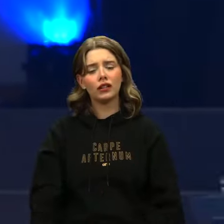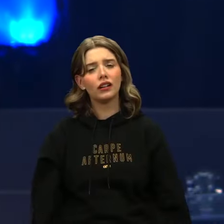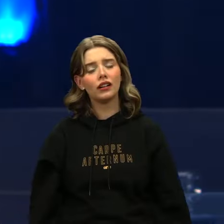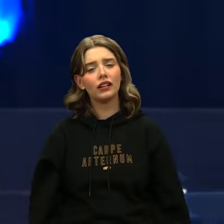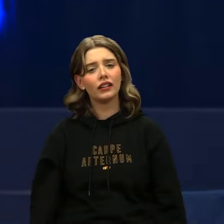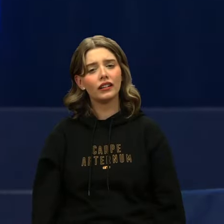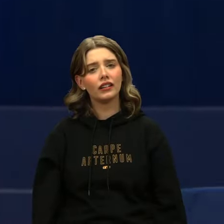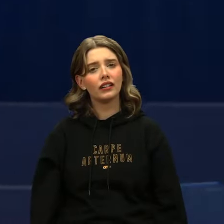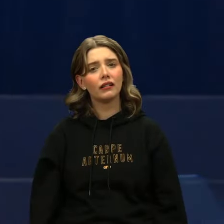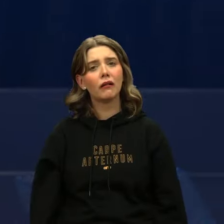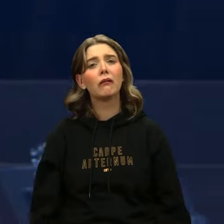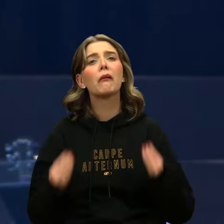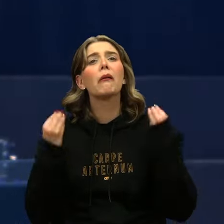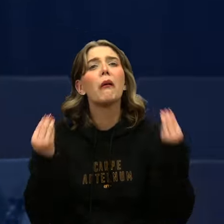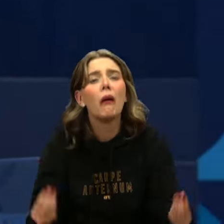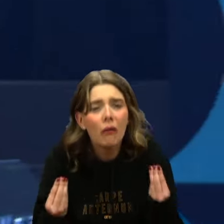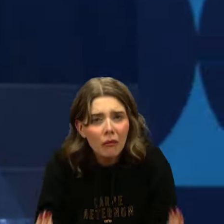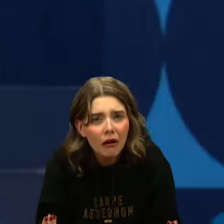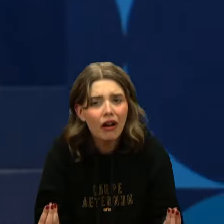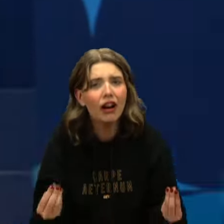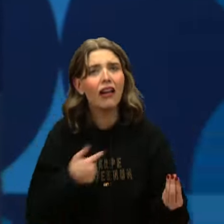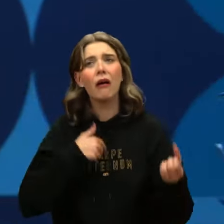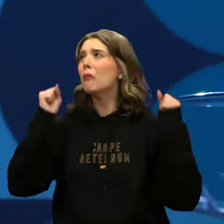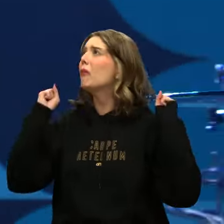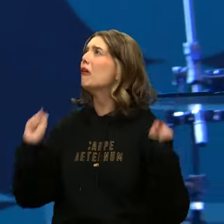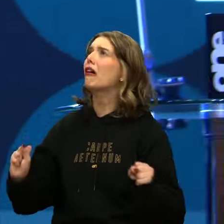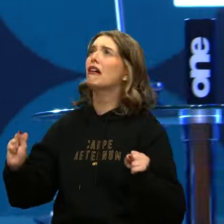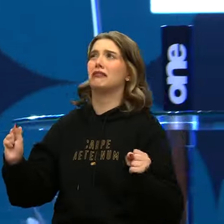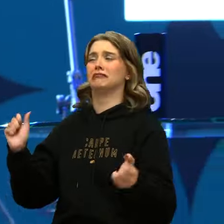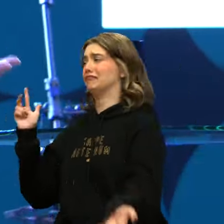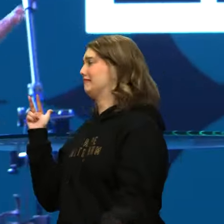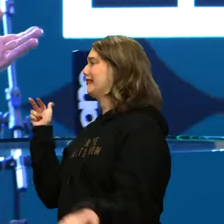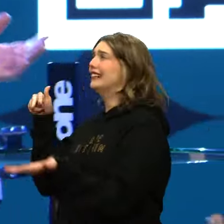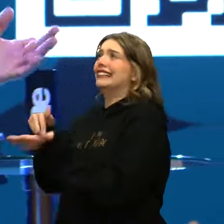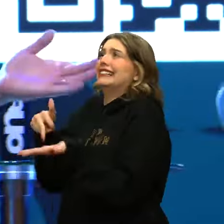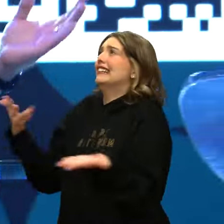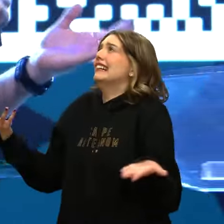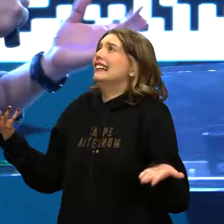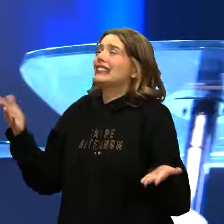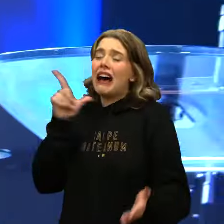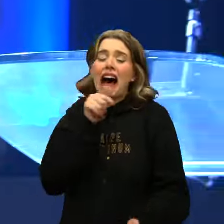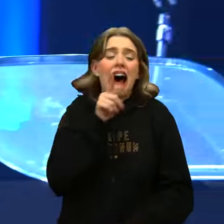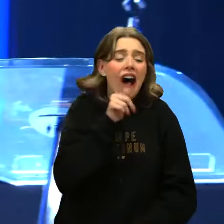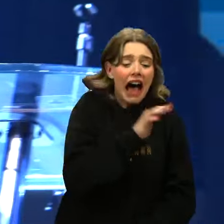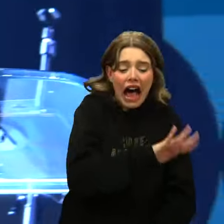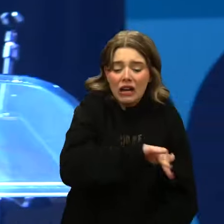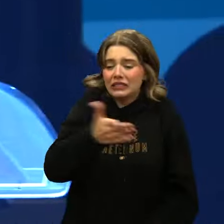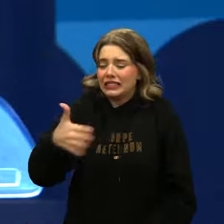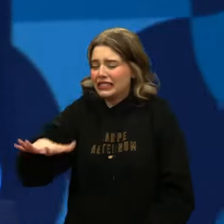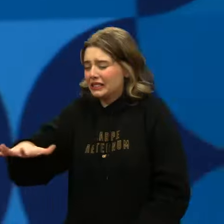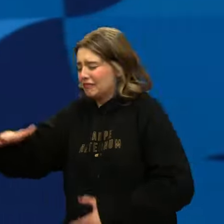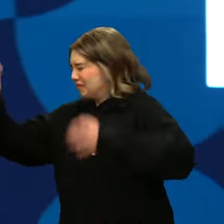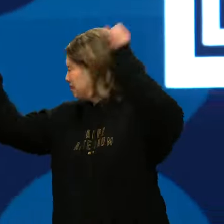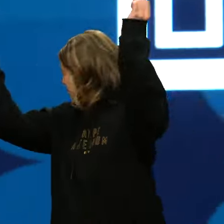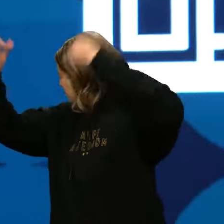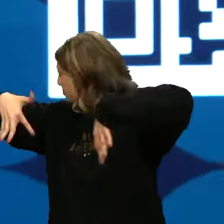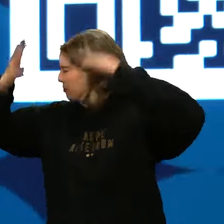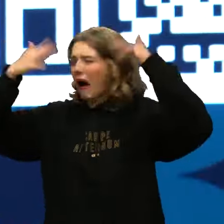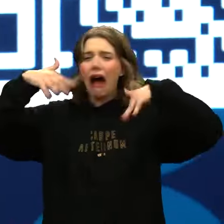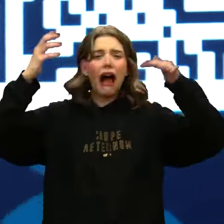Como, Senhor? Como eu posso dar passos firmes sobre as águas se está essa tempestade tão